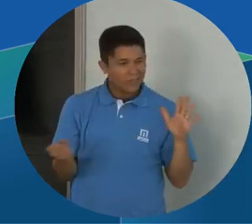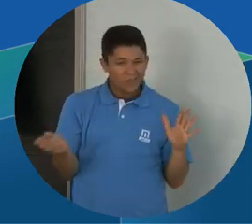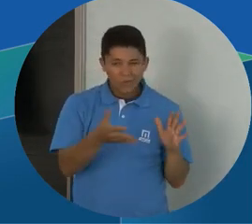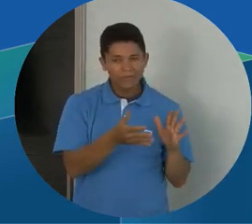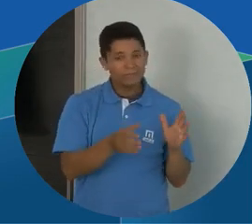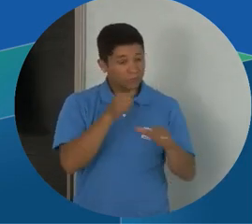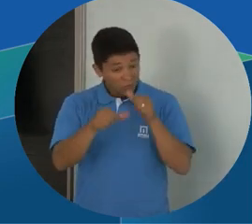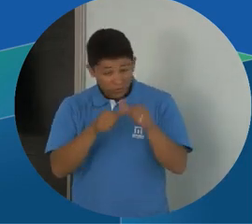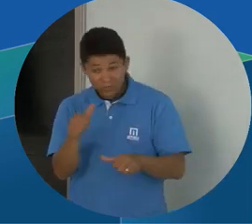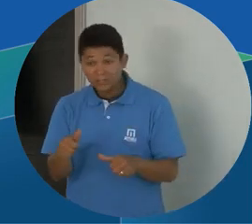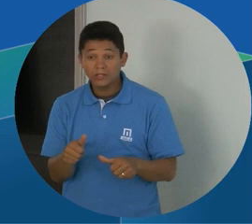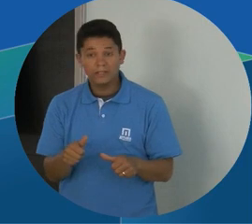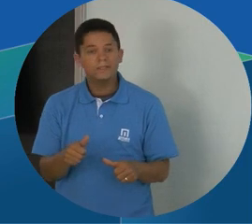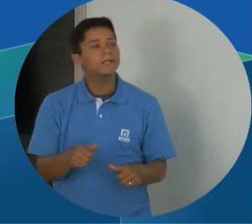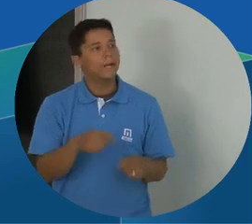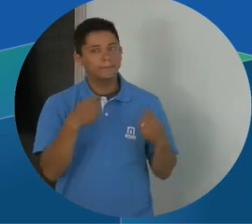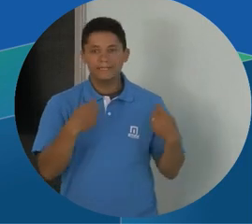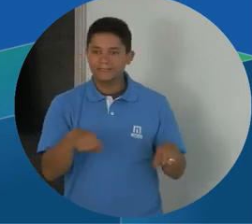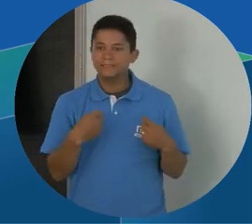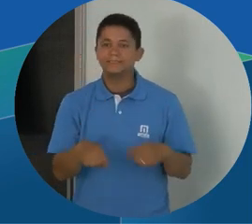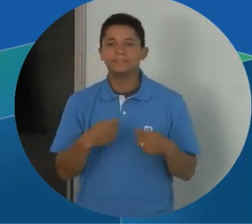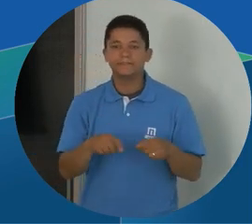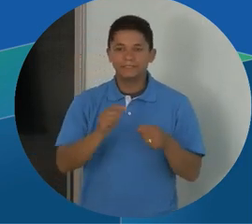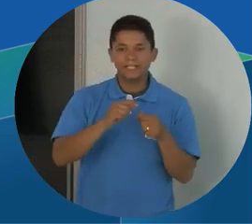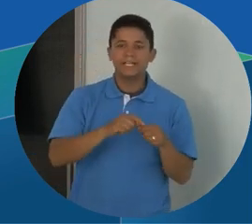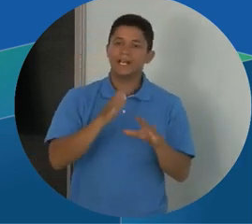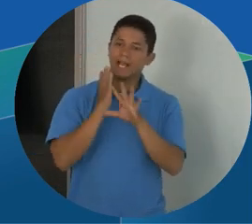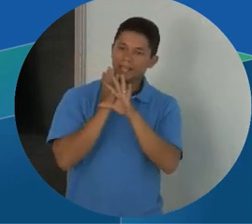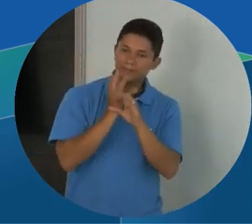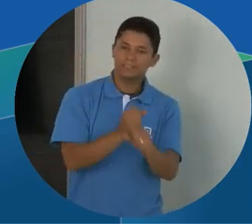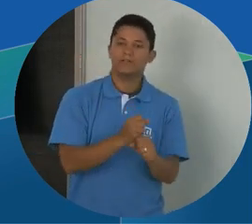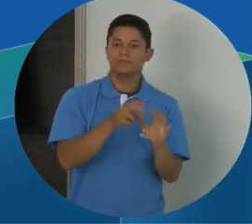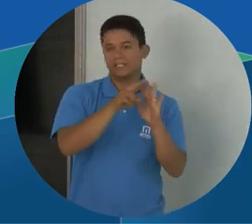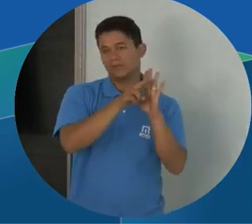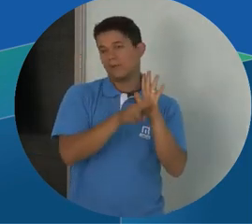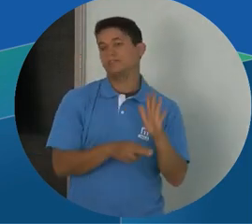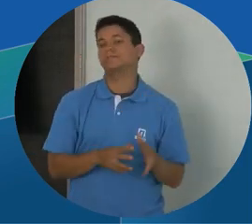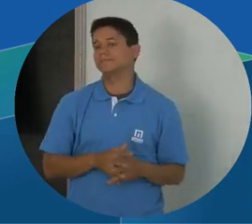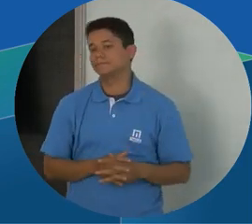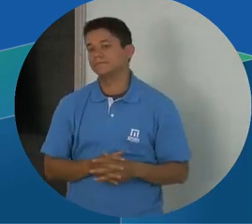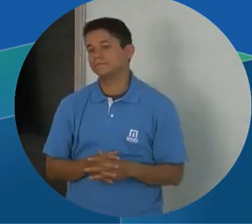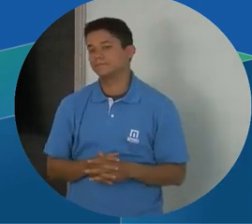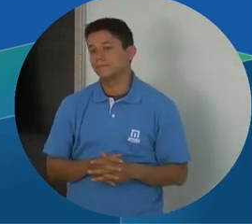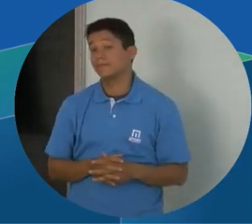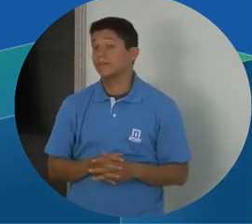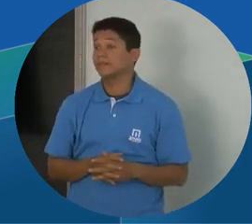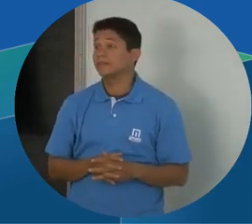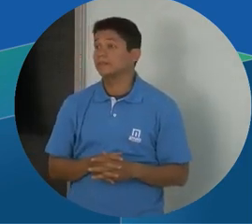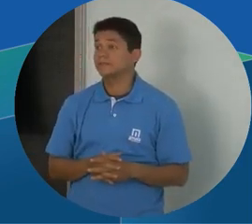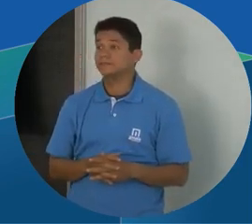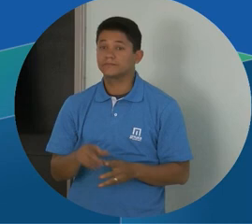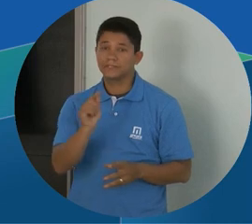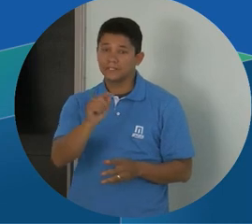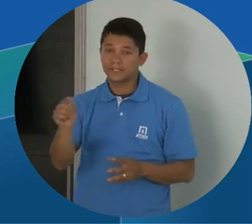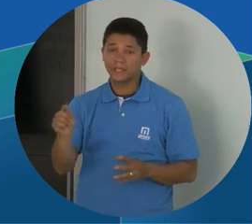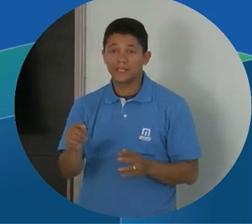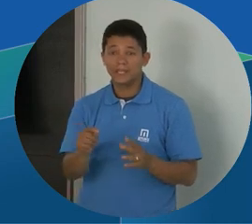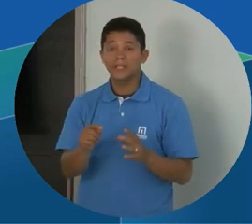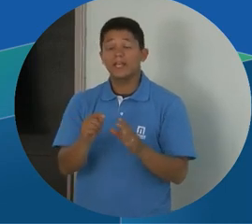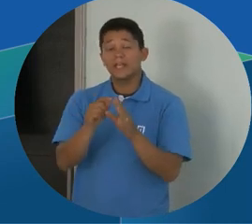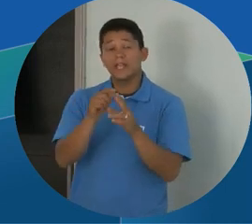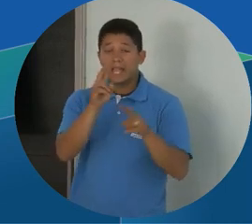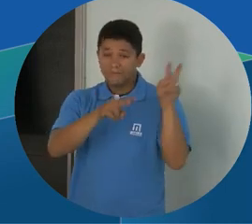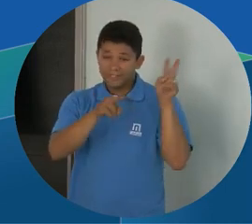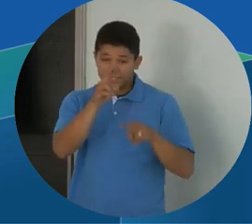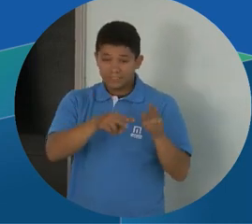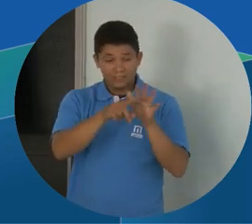mudadas, e essa revisão de norma também, quando quem revisa acha que é